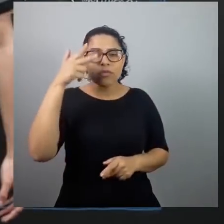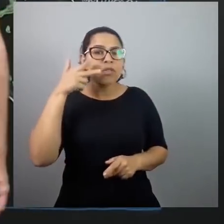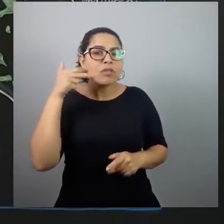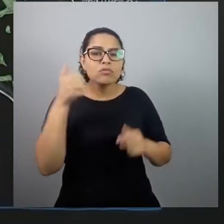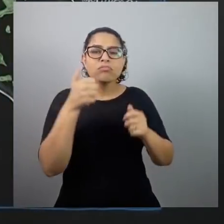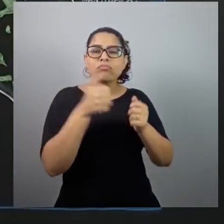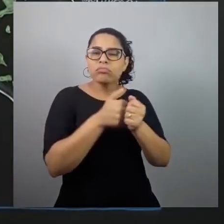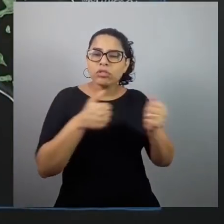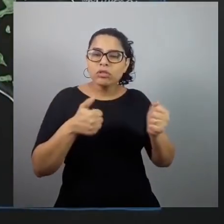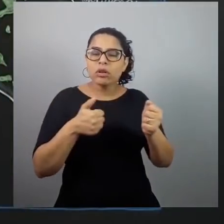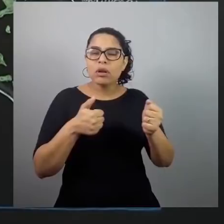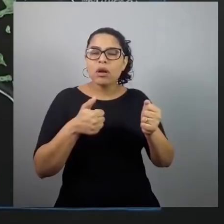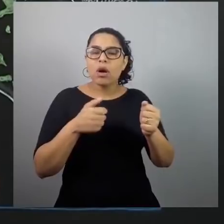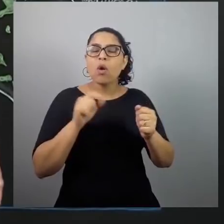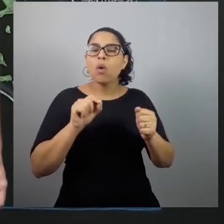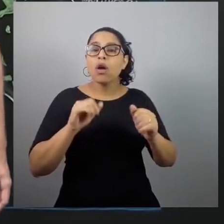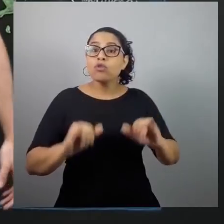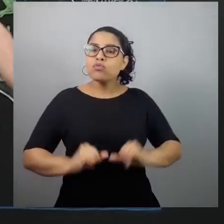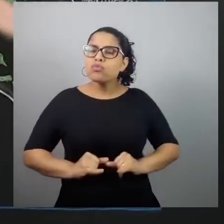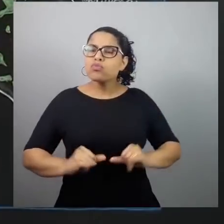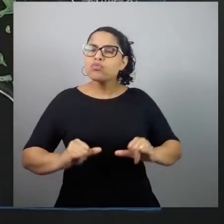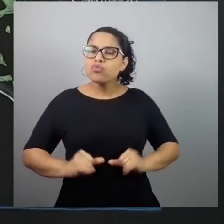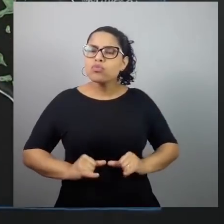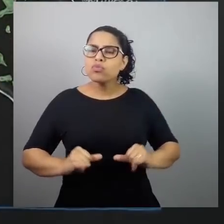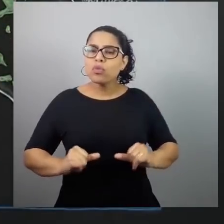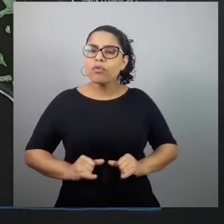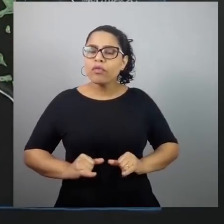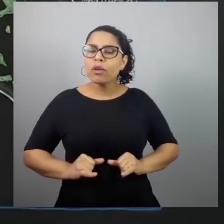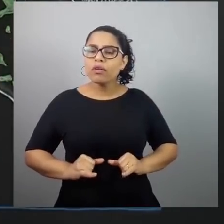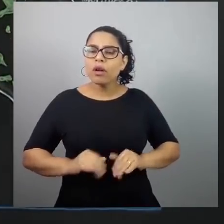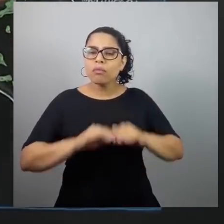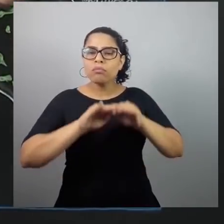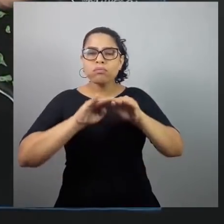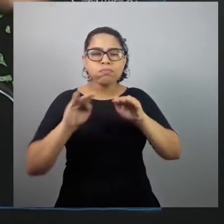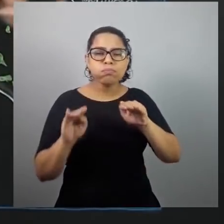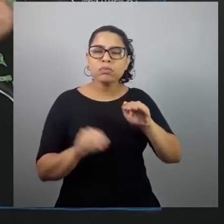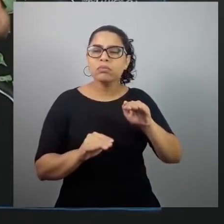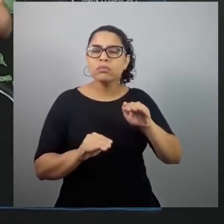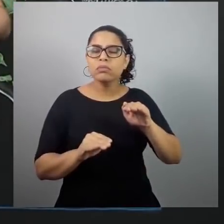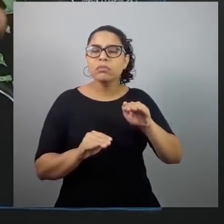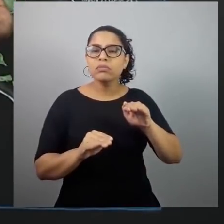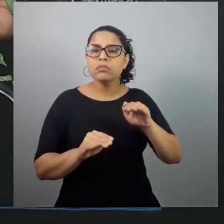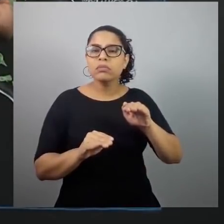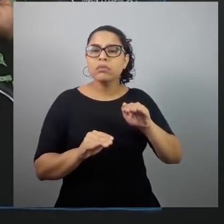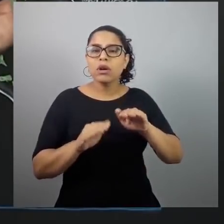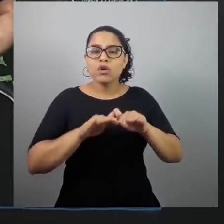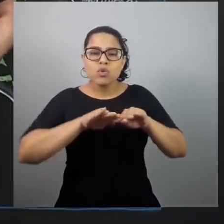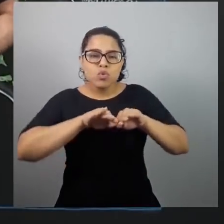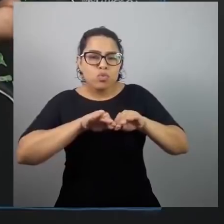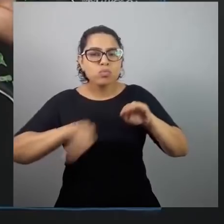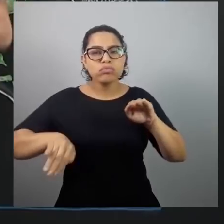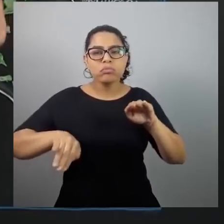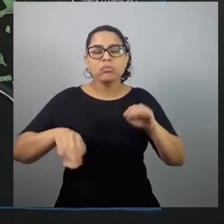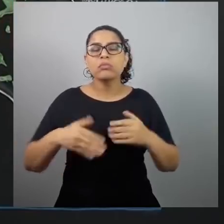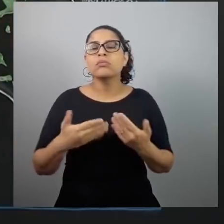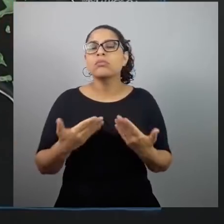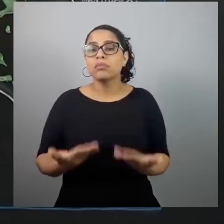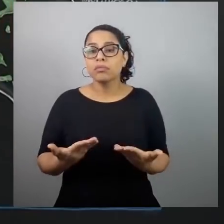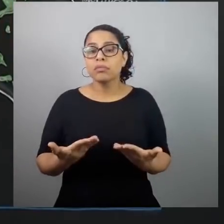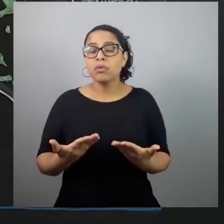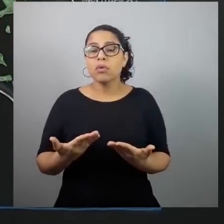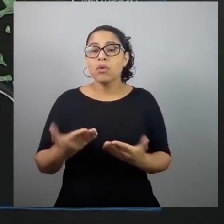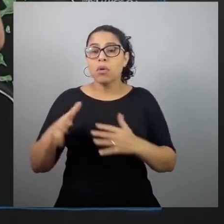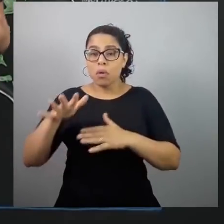a exclusão das principais decisões políticas durante esse período da República. Isso era basicamente decidido pelas